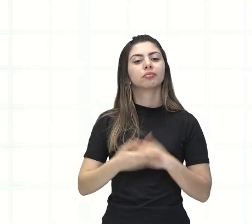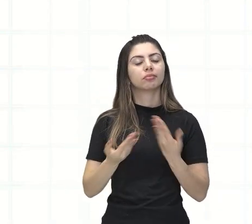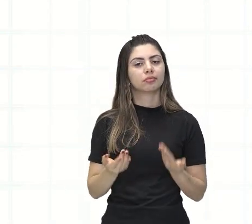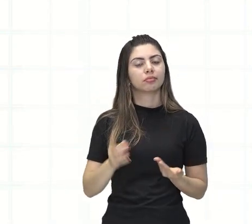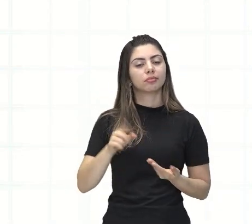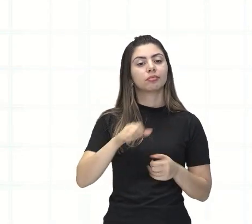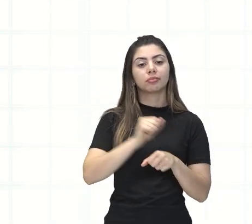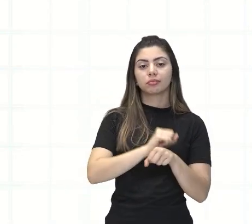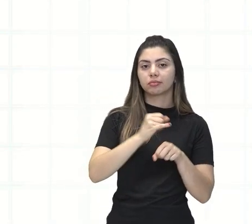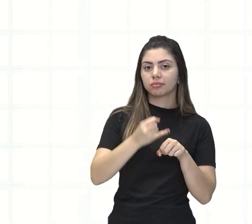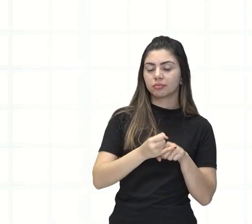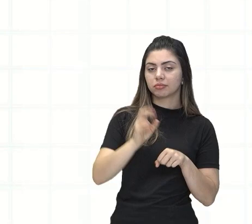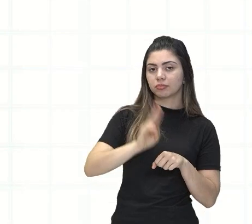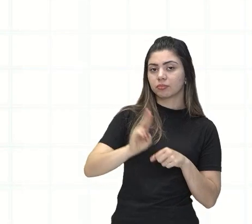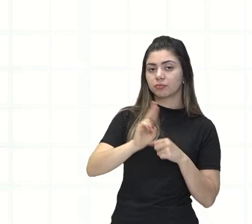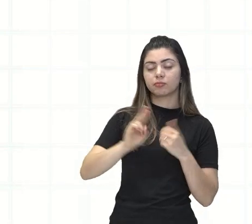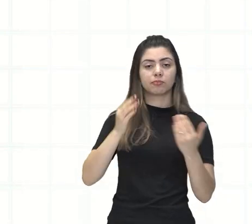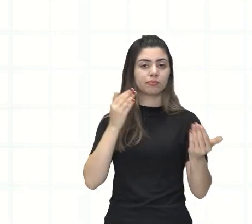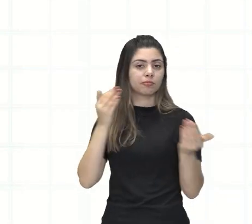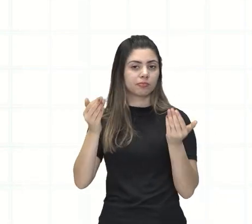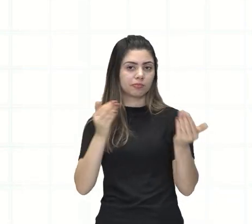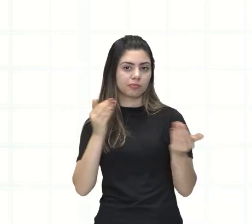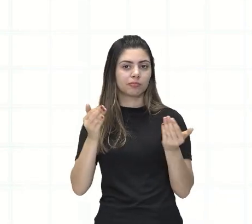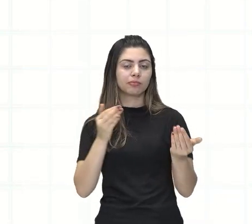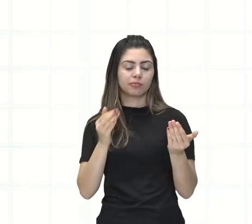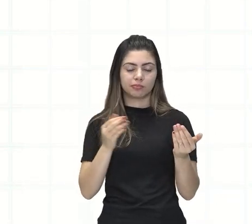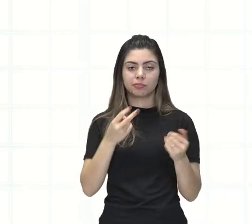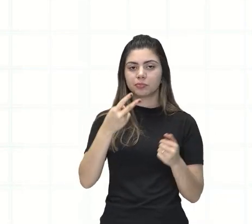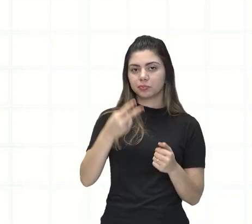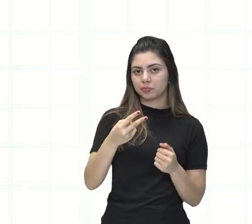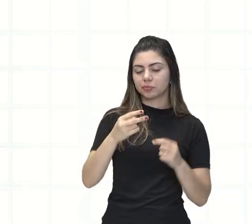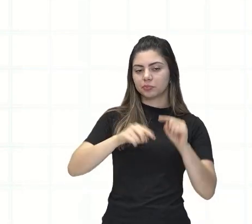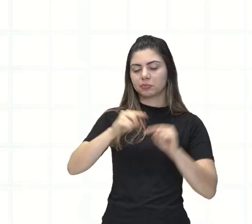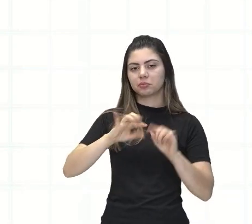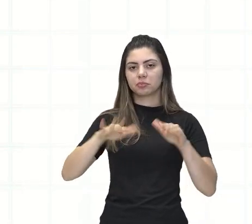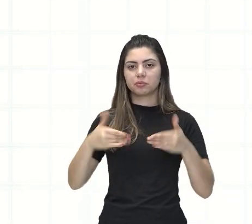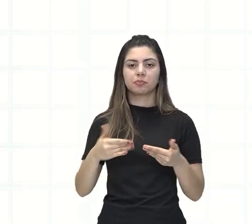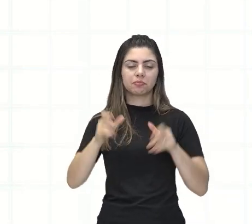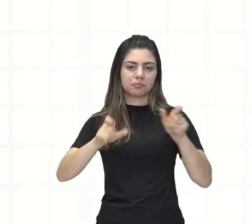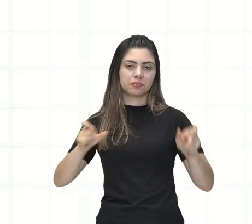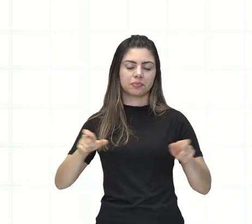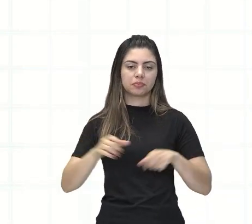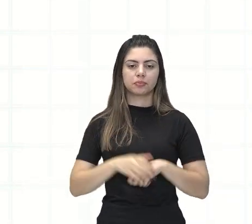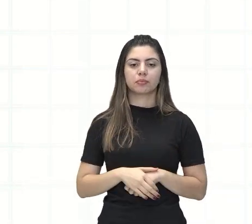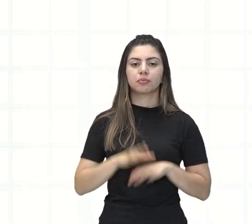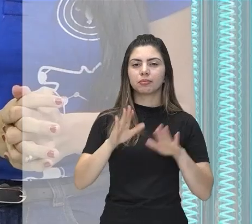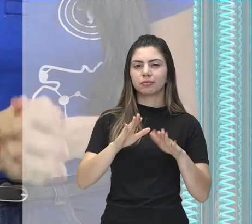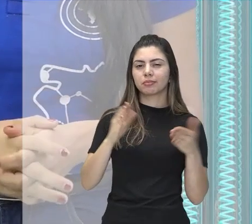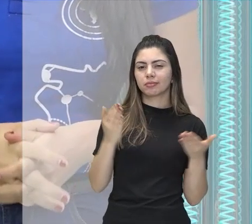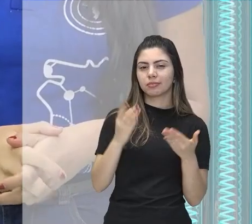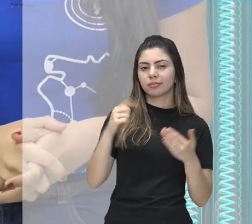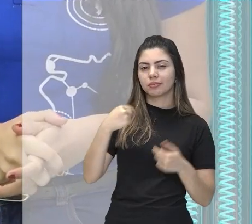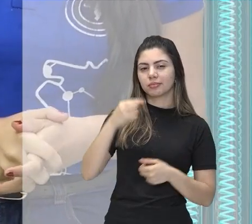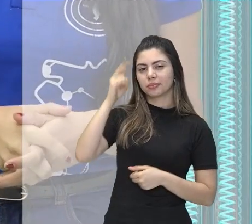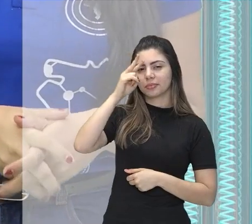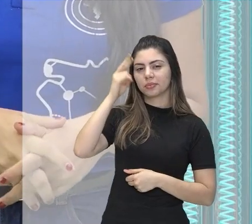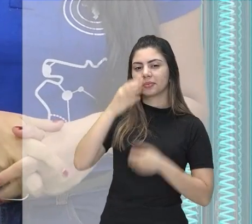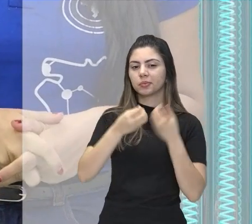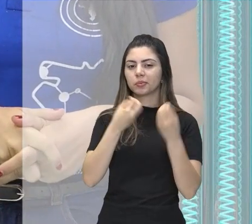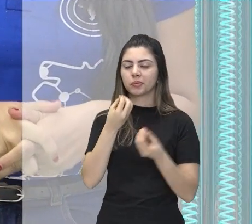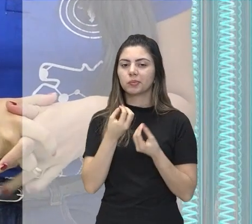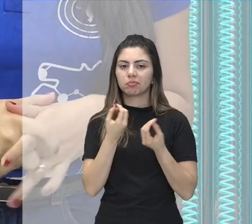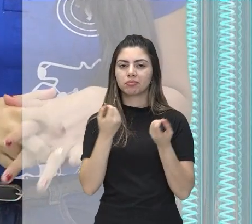de comparação, né, entre dois. E agora nós vamos relembrar sobre igualdade. Como é que